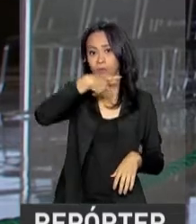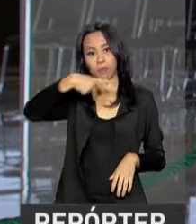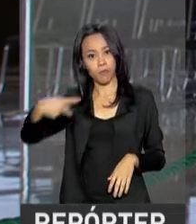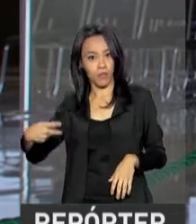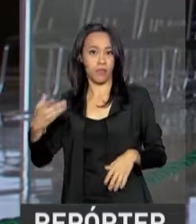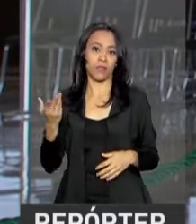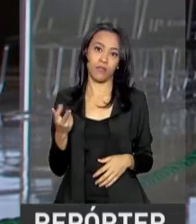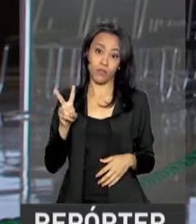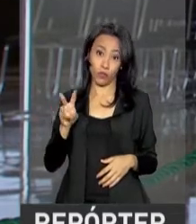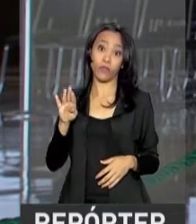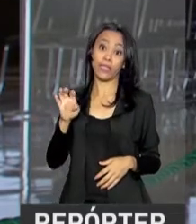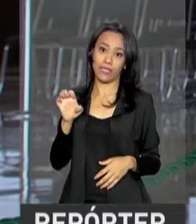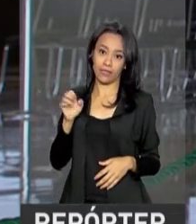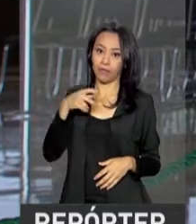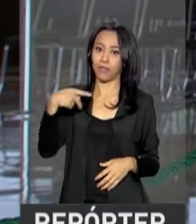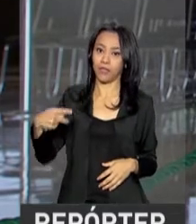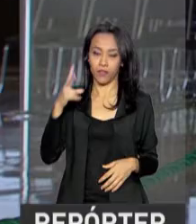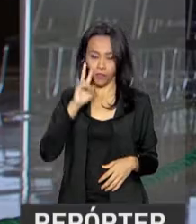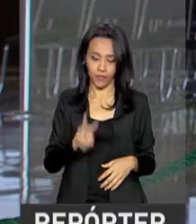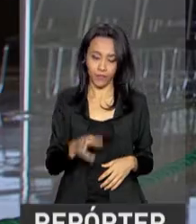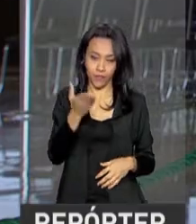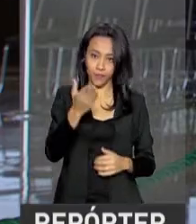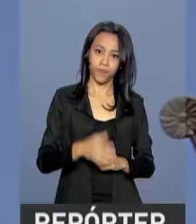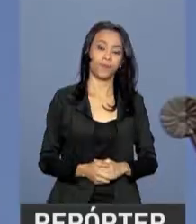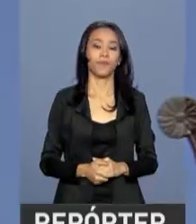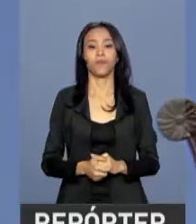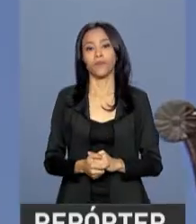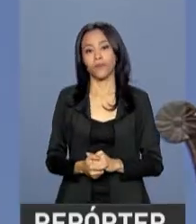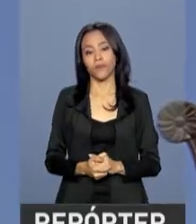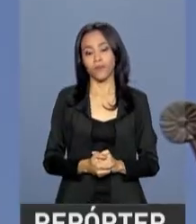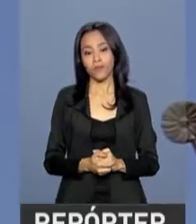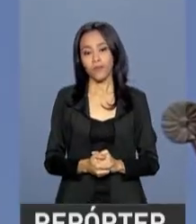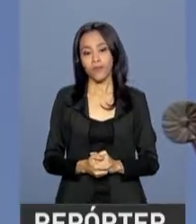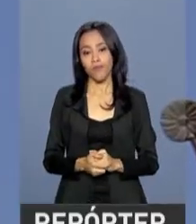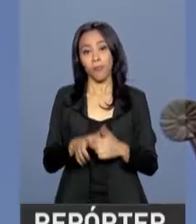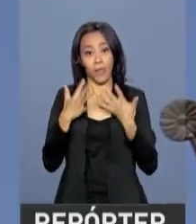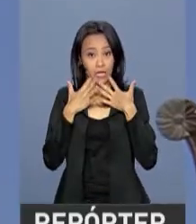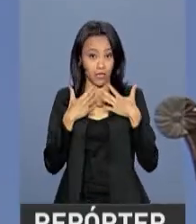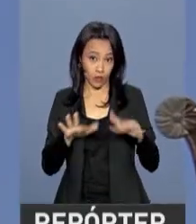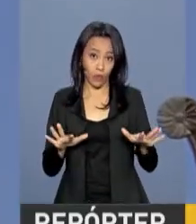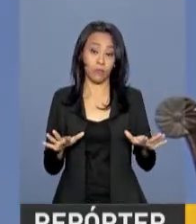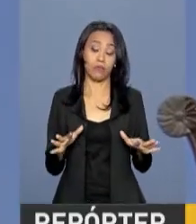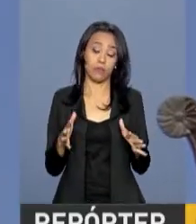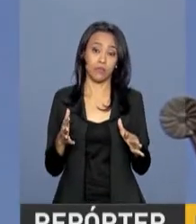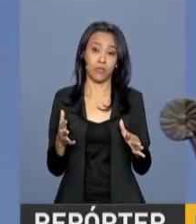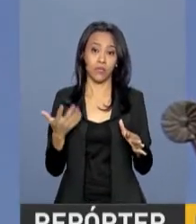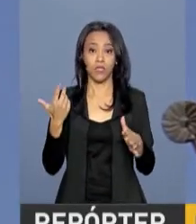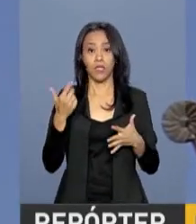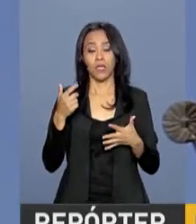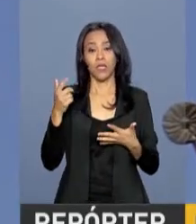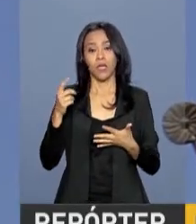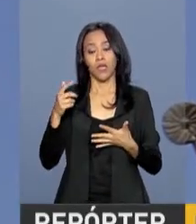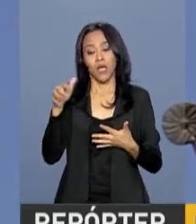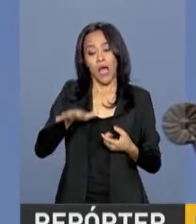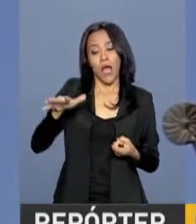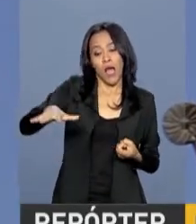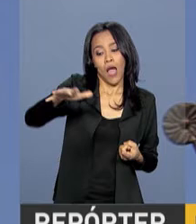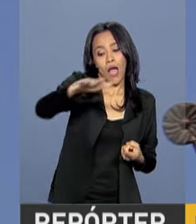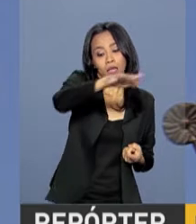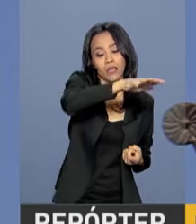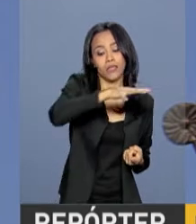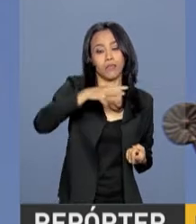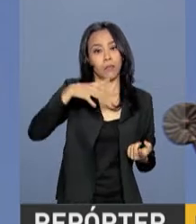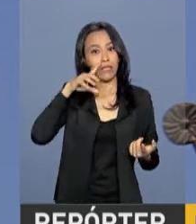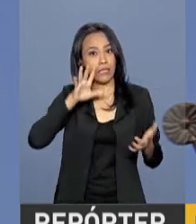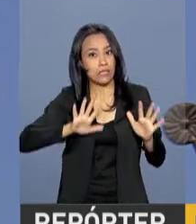presidente norte americano vamos conferir naturalmente que nas áreas é nas áreas mais delicadas nós vamos